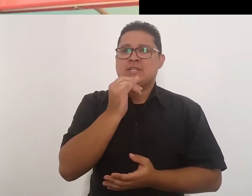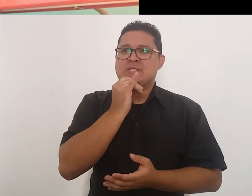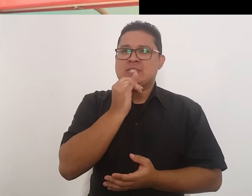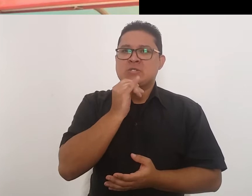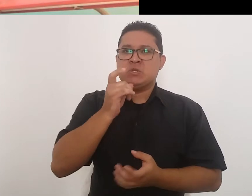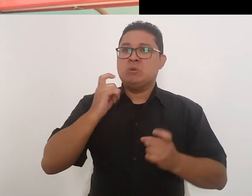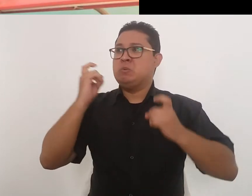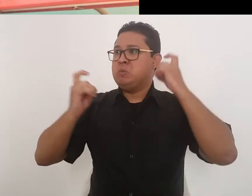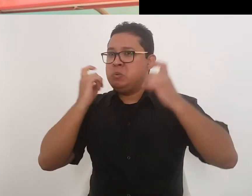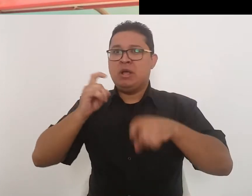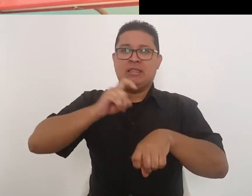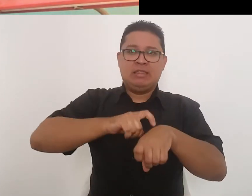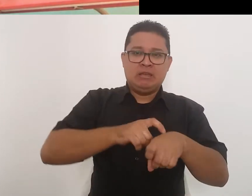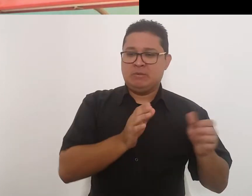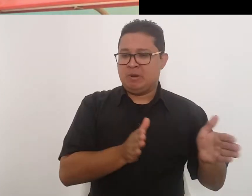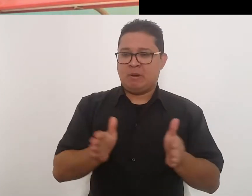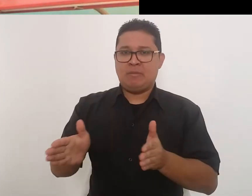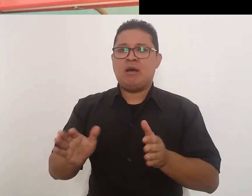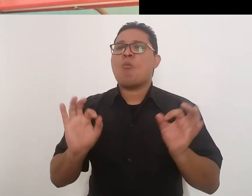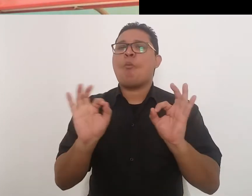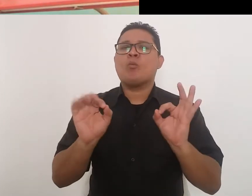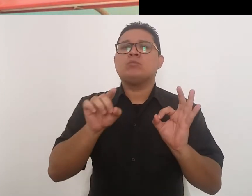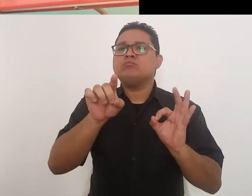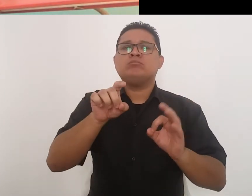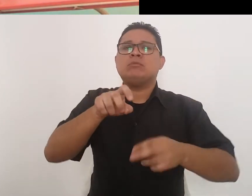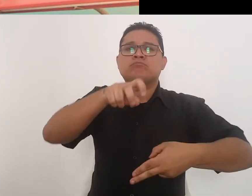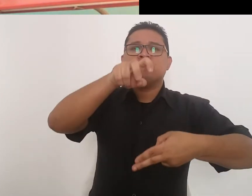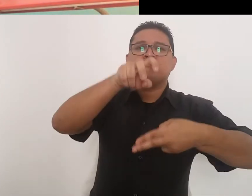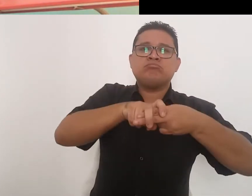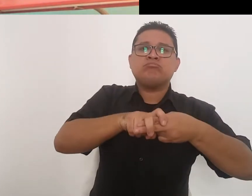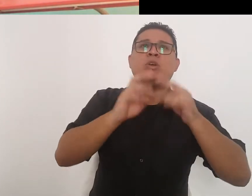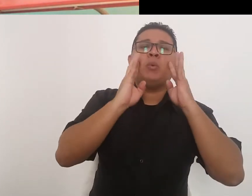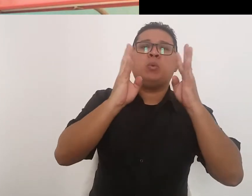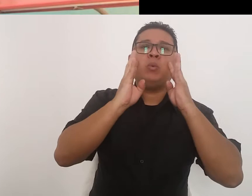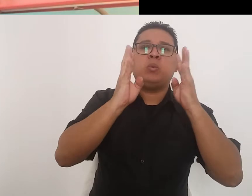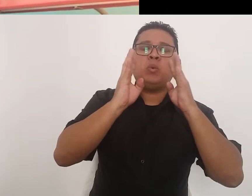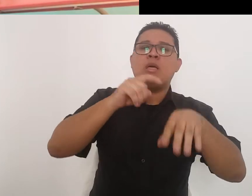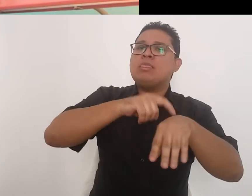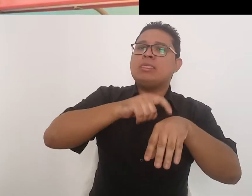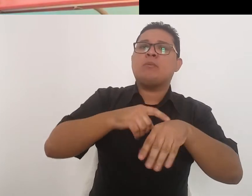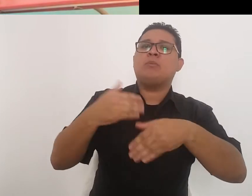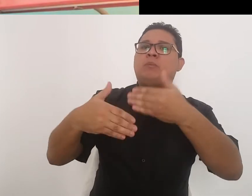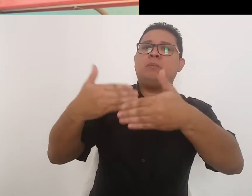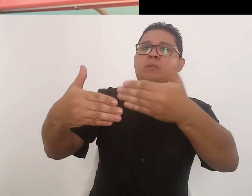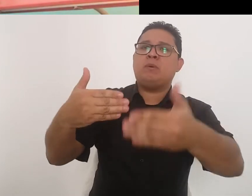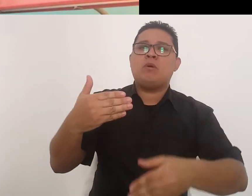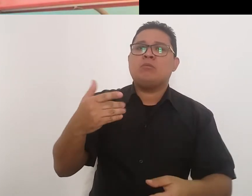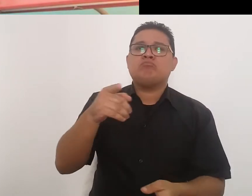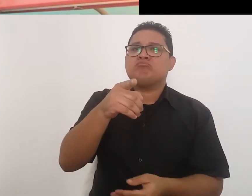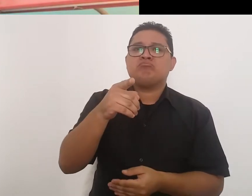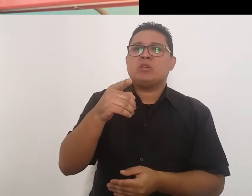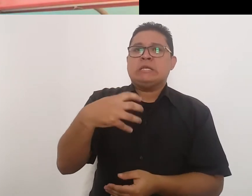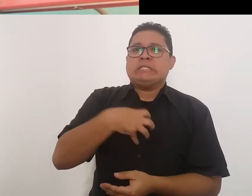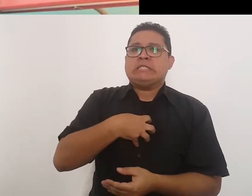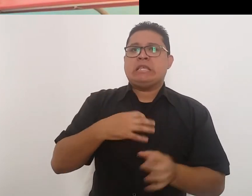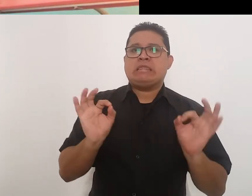concentração necessária. Você está em sala, está lá sentado, está lá ouvindo, está lá aprendendo,